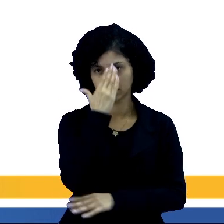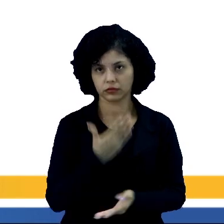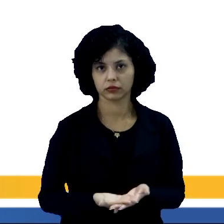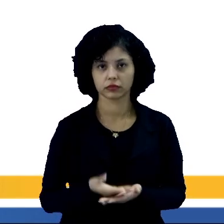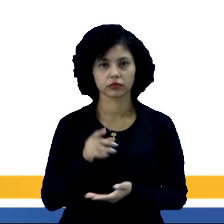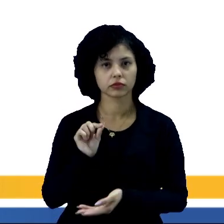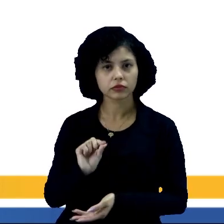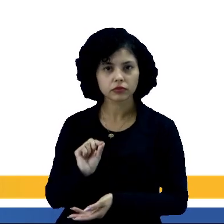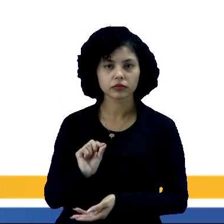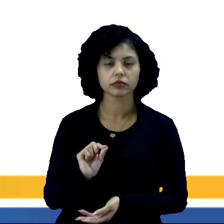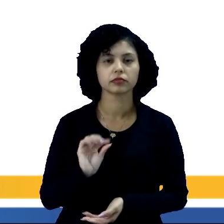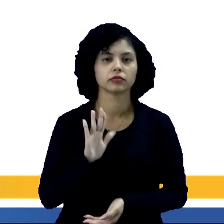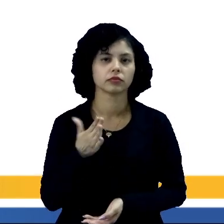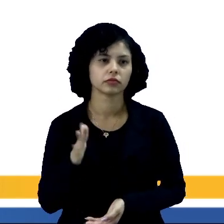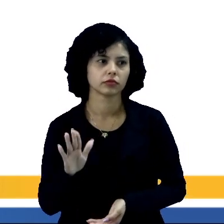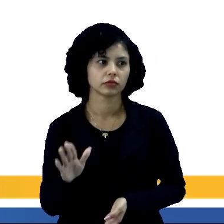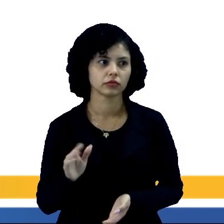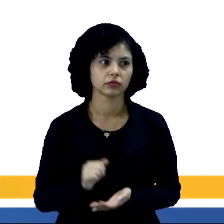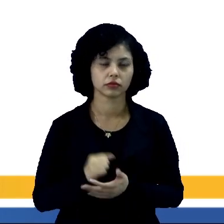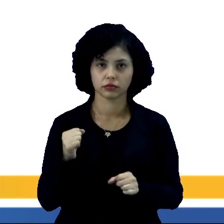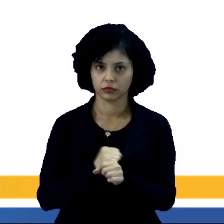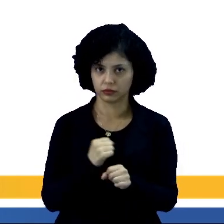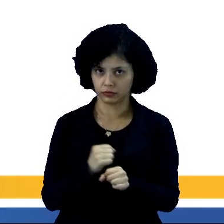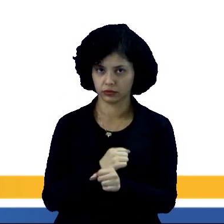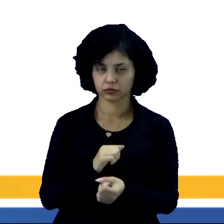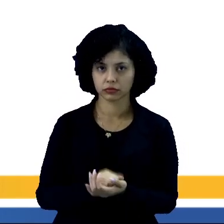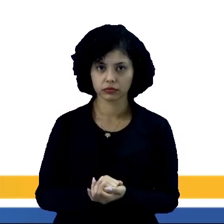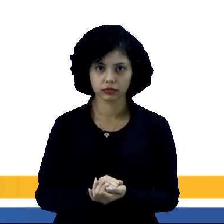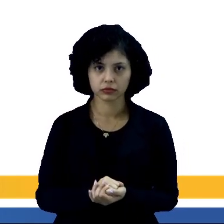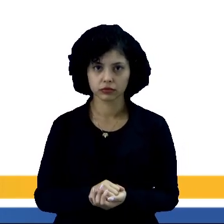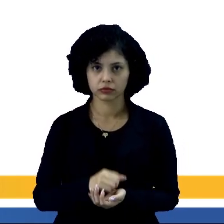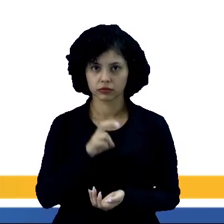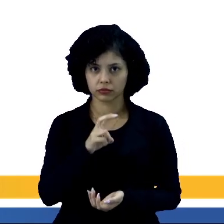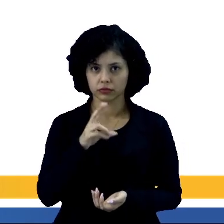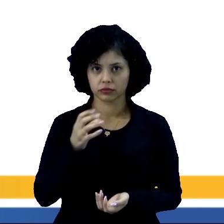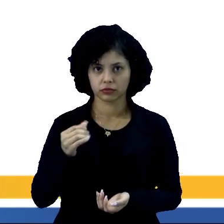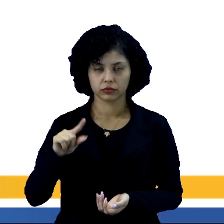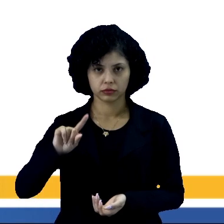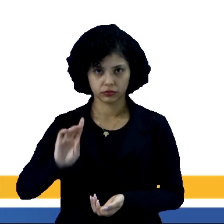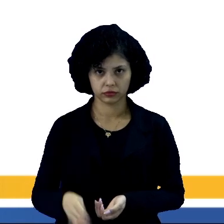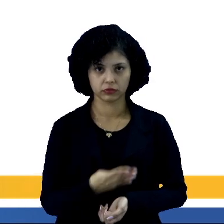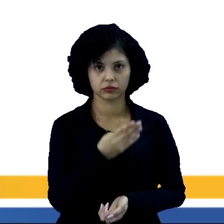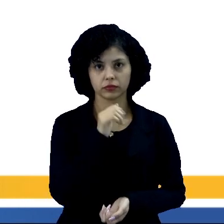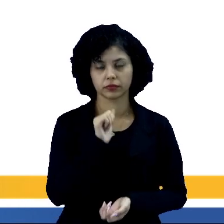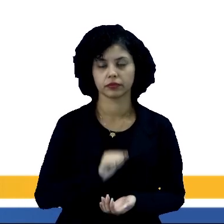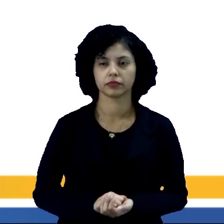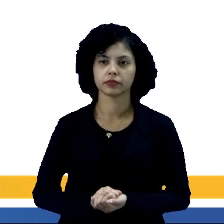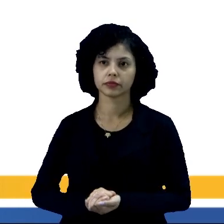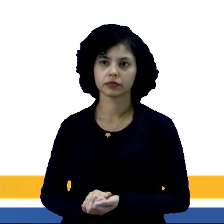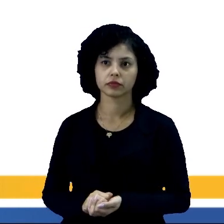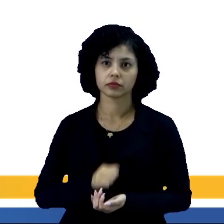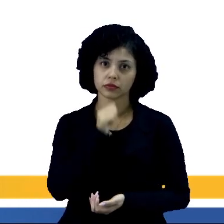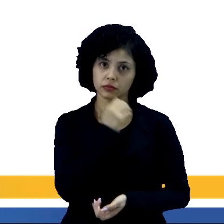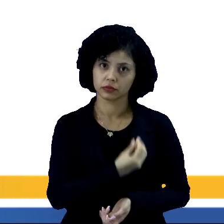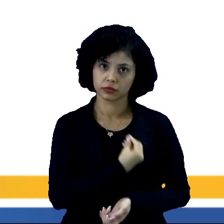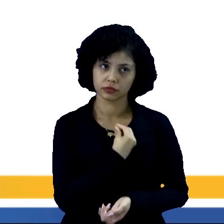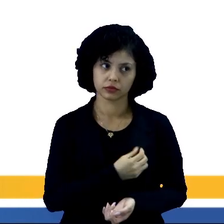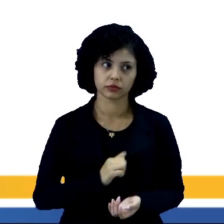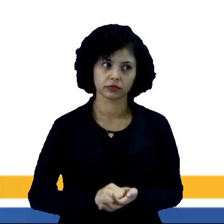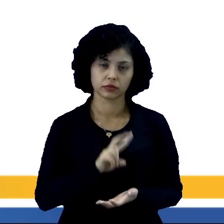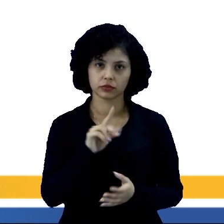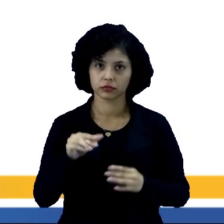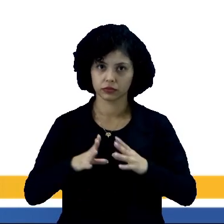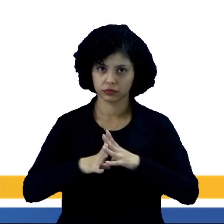uma estimativa de que isso vai acontecer daqui a muito tempo ainda, daqui a 5 ou 6 bilhões de anos. E que a vida na Terra